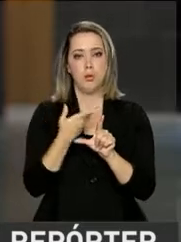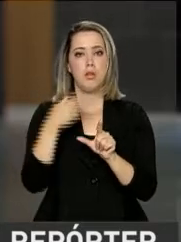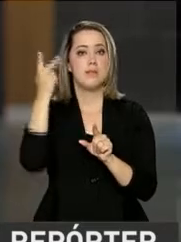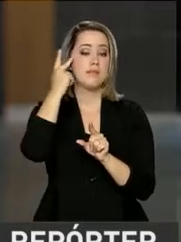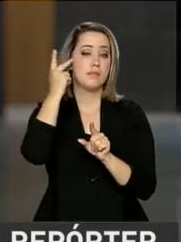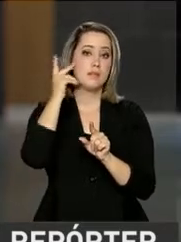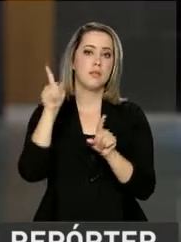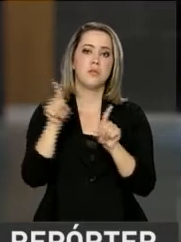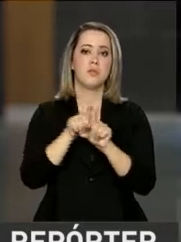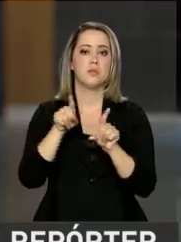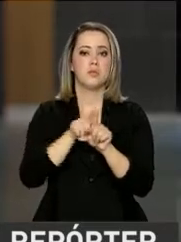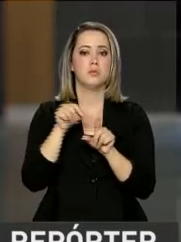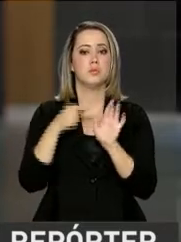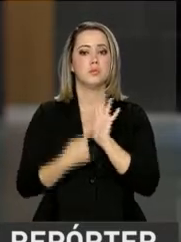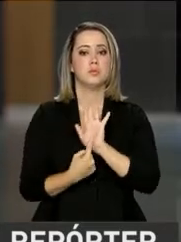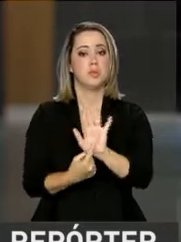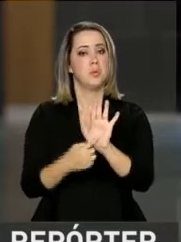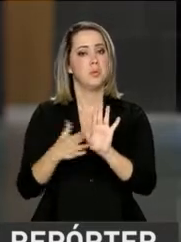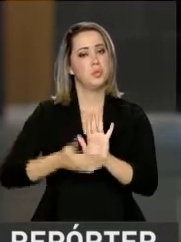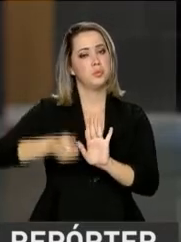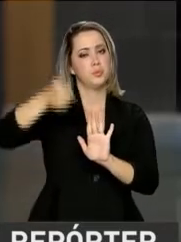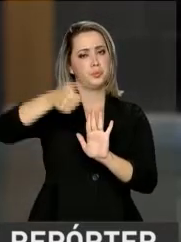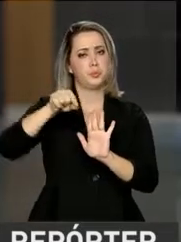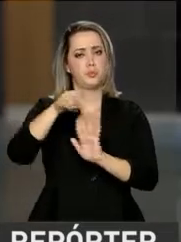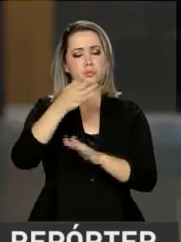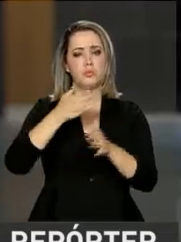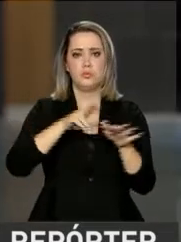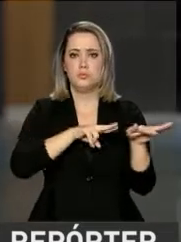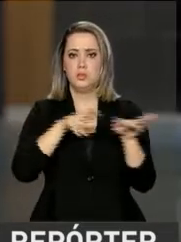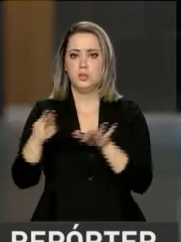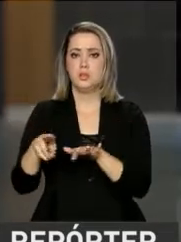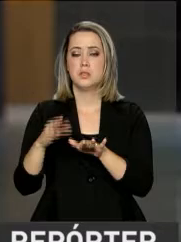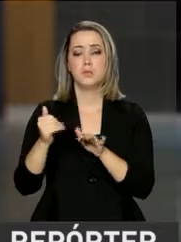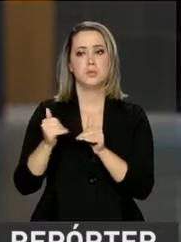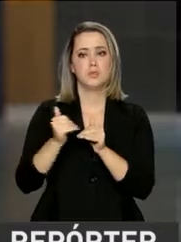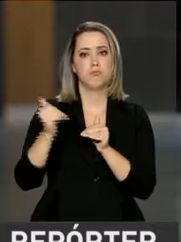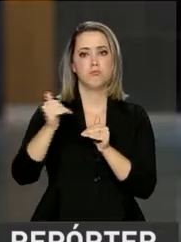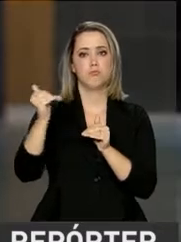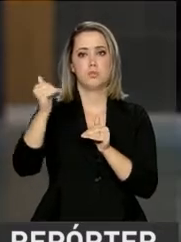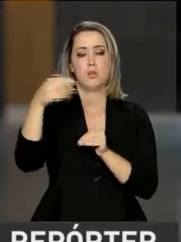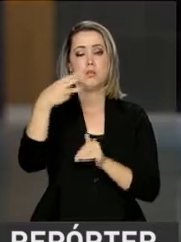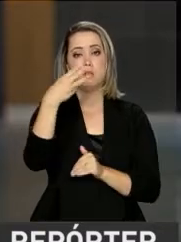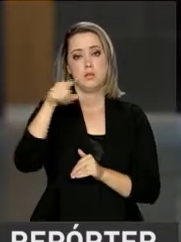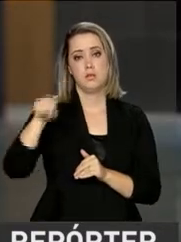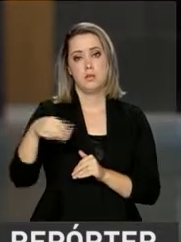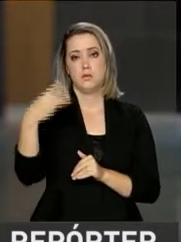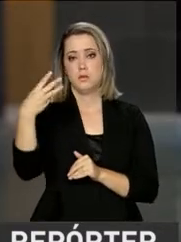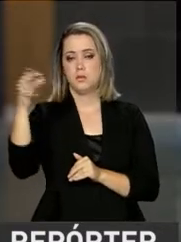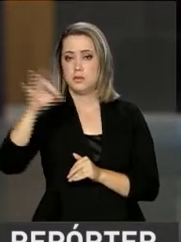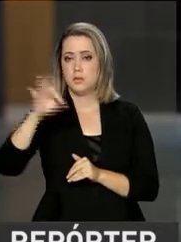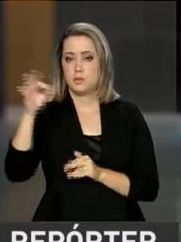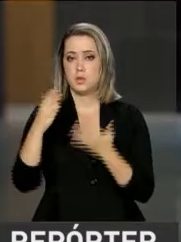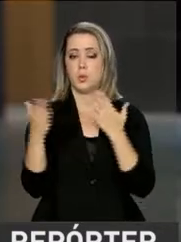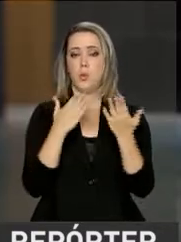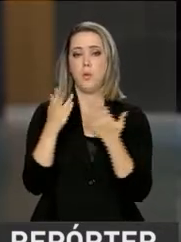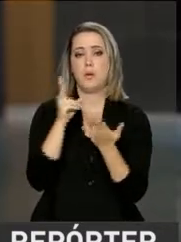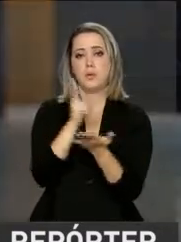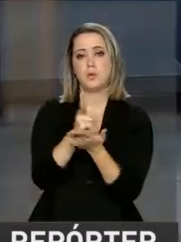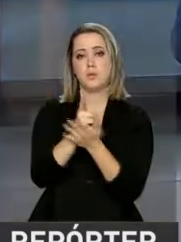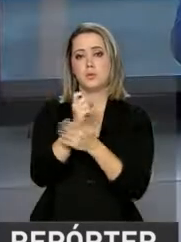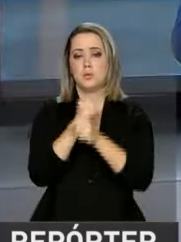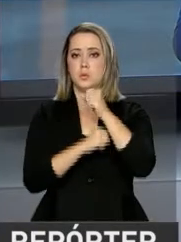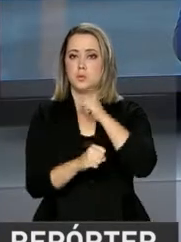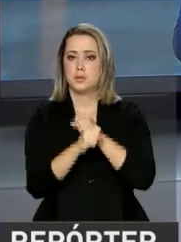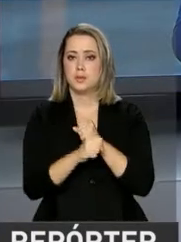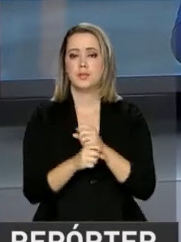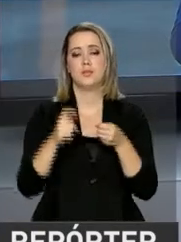mais expressivo na semana o crescimento foi de 3,3 por cento em comparação com 2006 o voto em você no